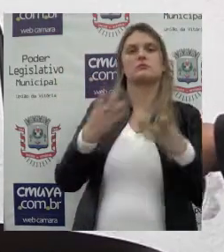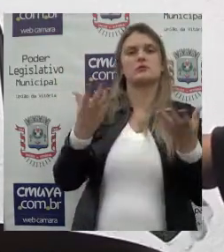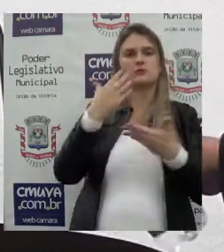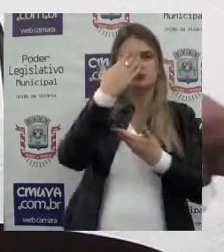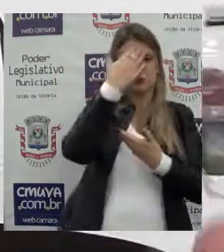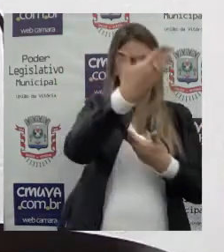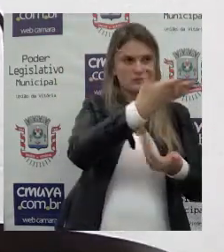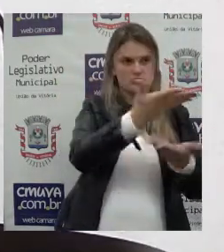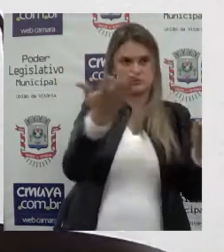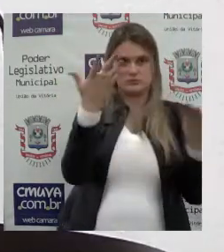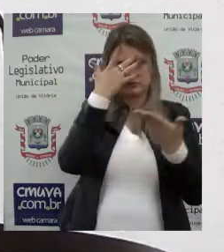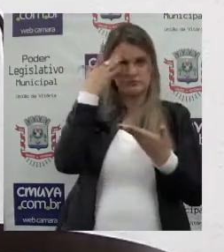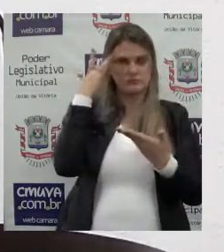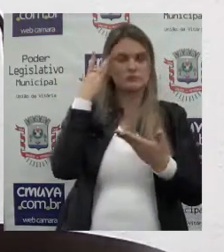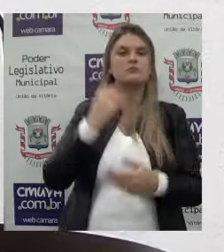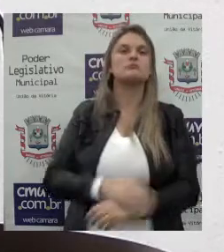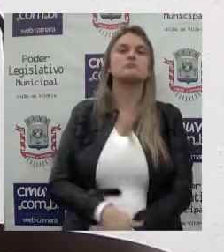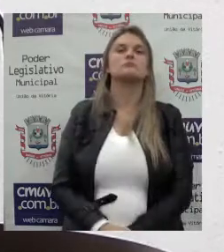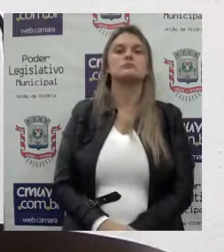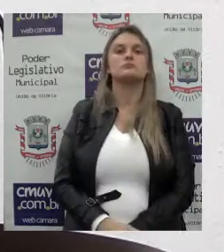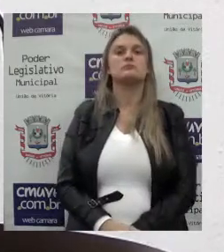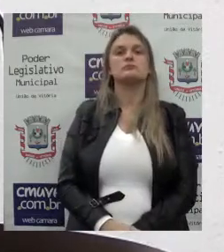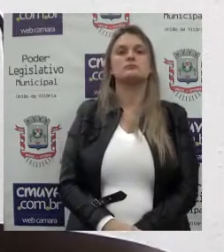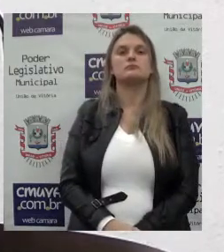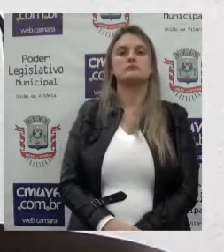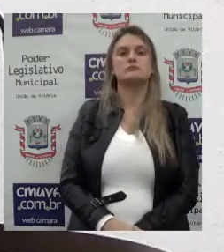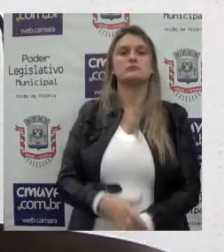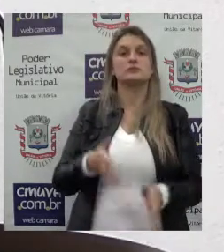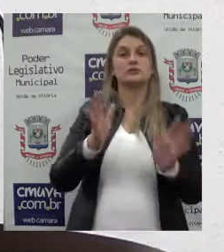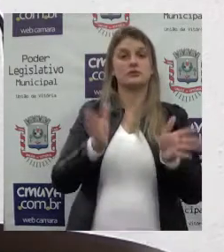estendo meus cumprimentos a todos os demais vereadores.